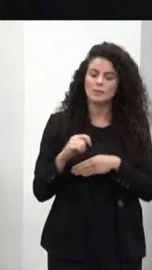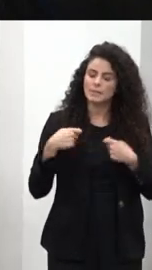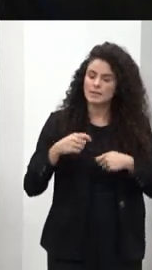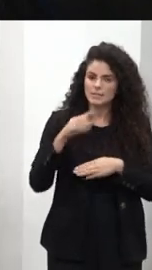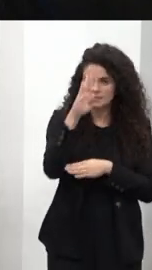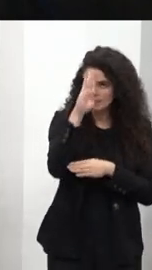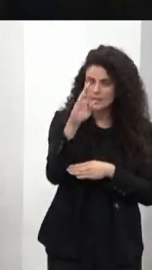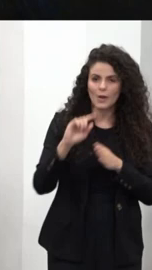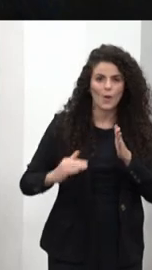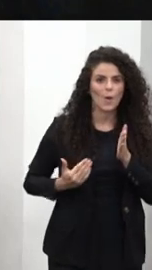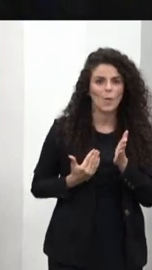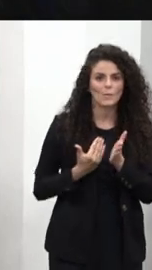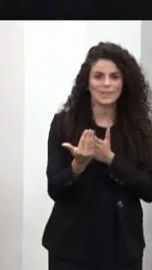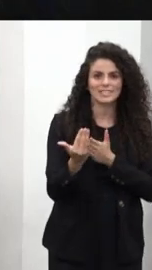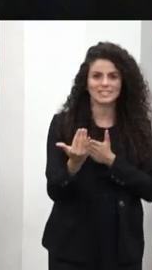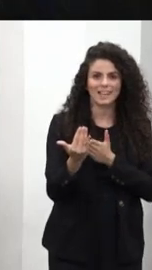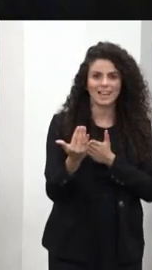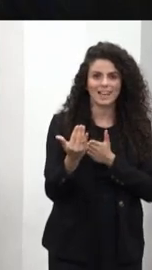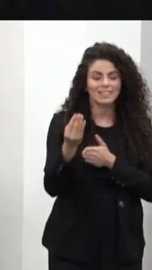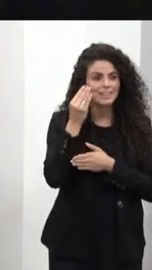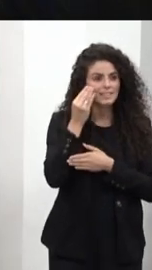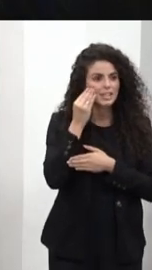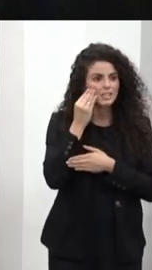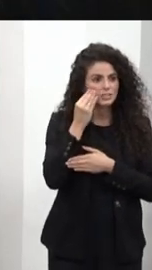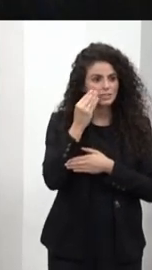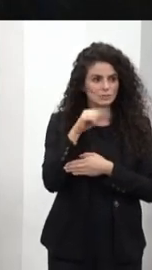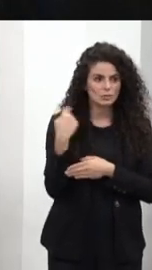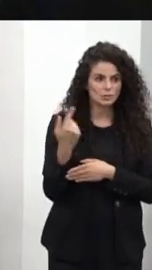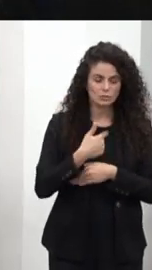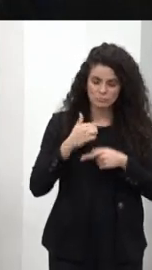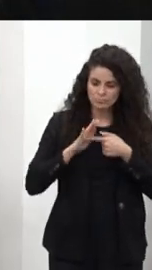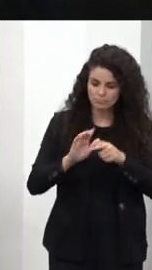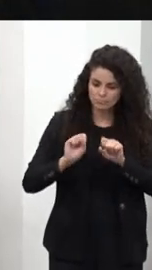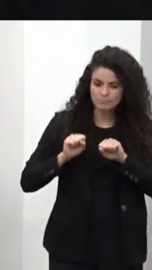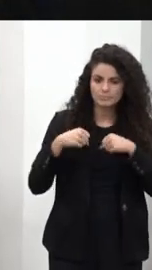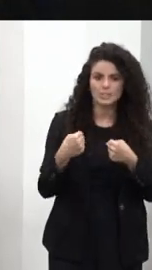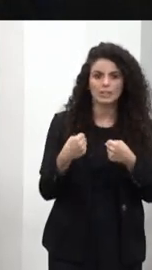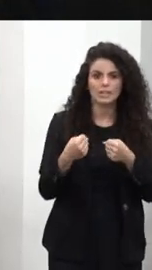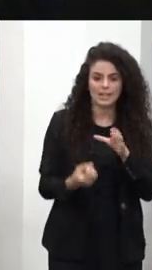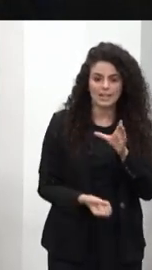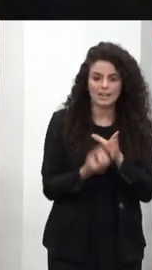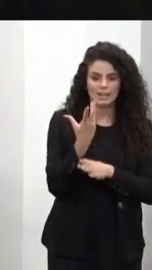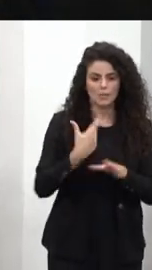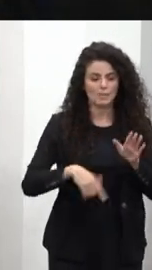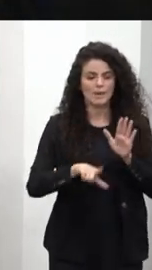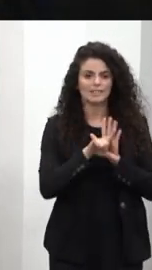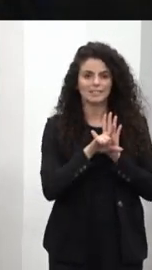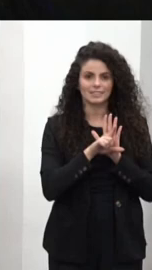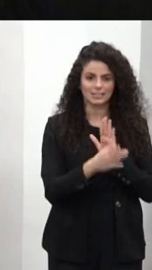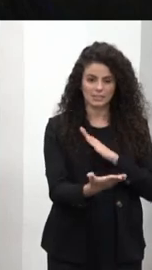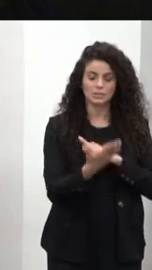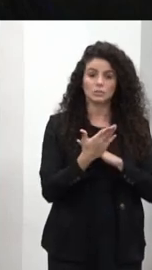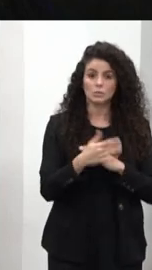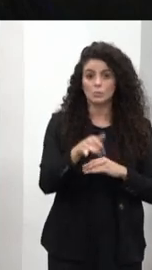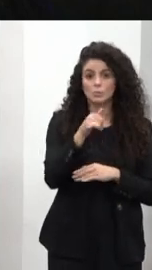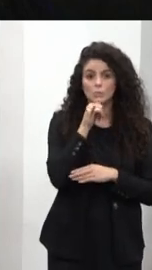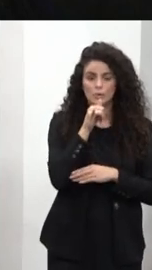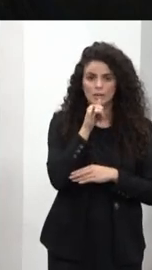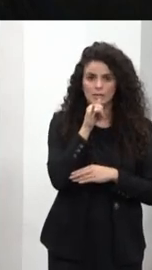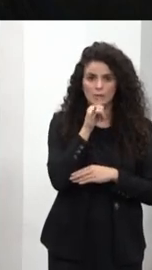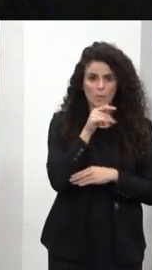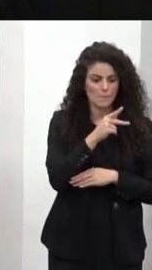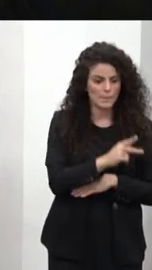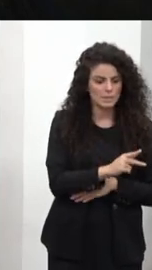Resgate essa tradição de pioneirismo e faça uma lei que Facilite por exemplo pessoa física não pode perder